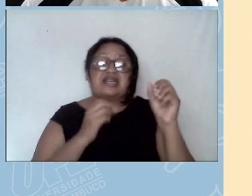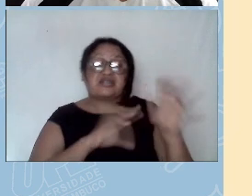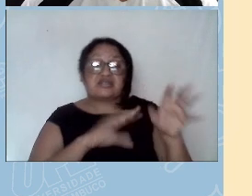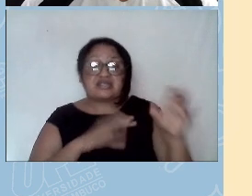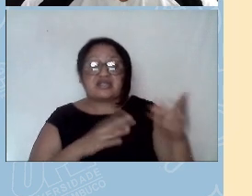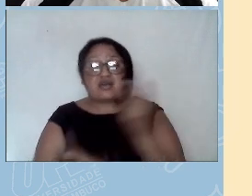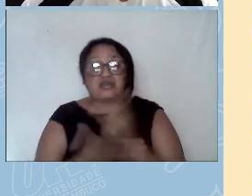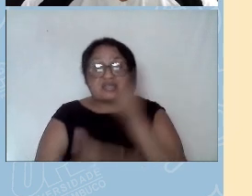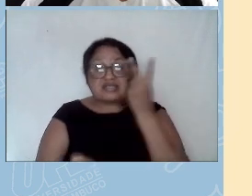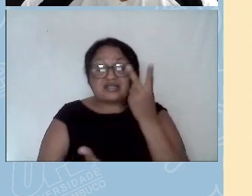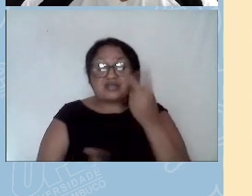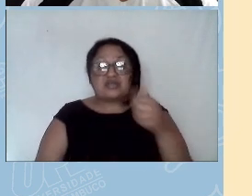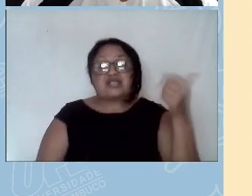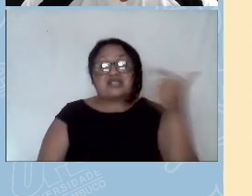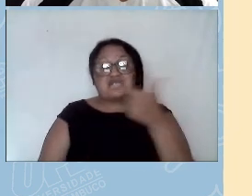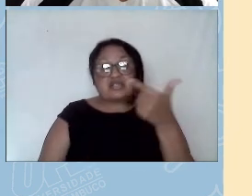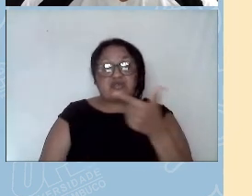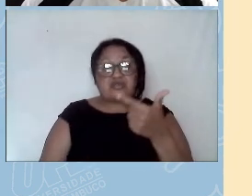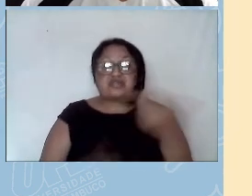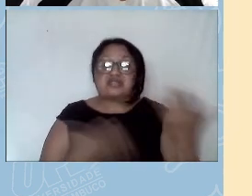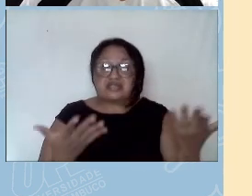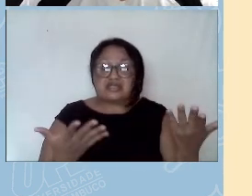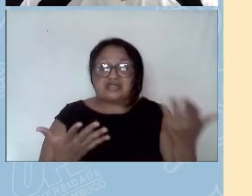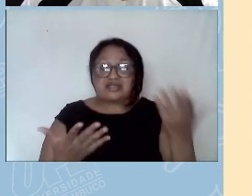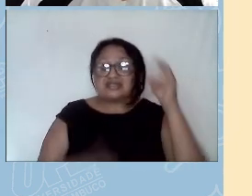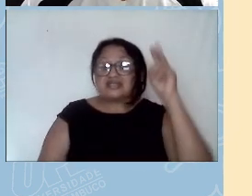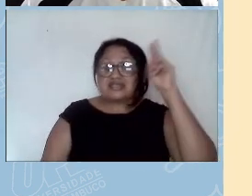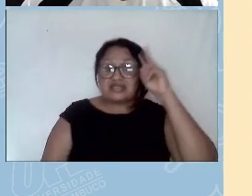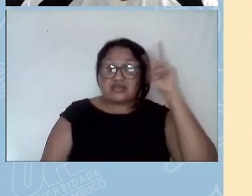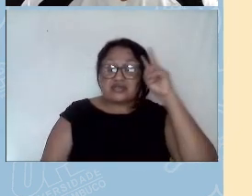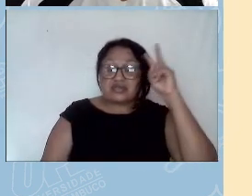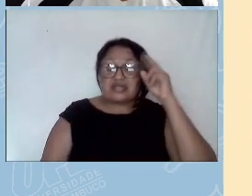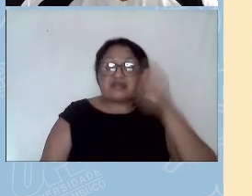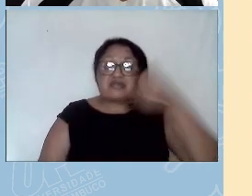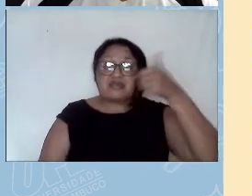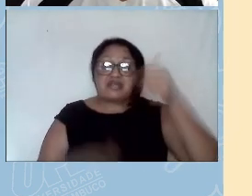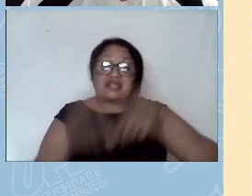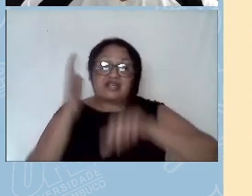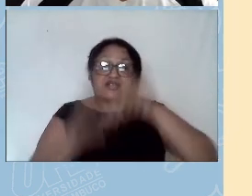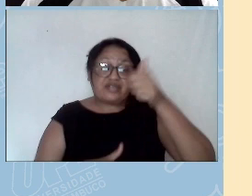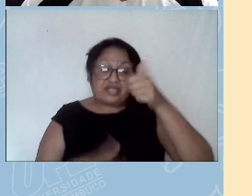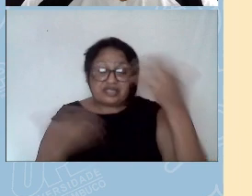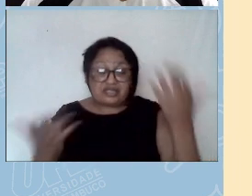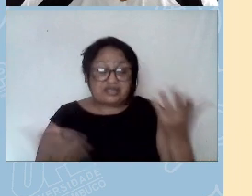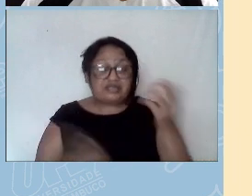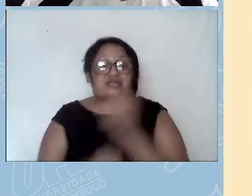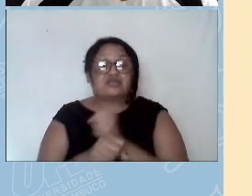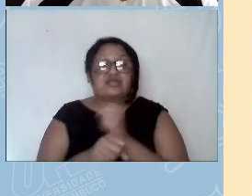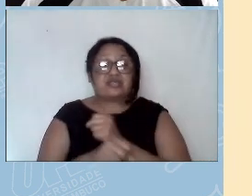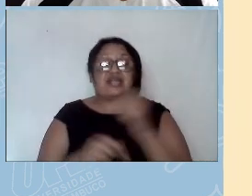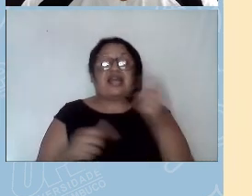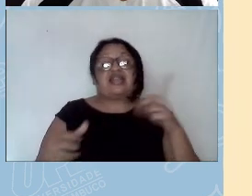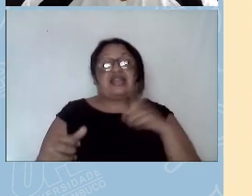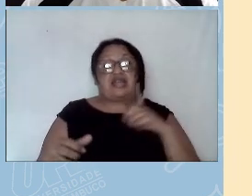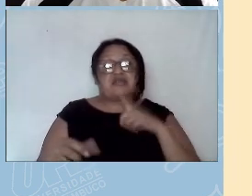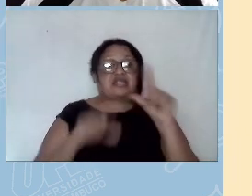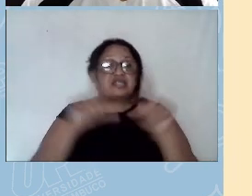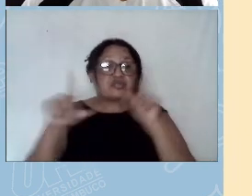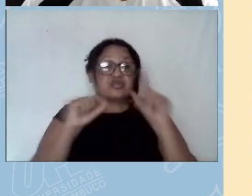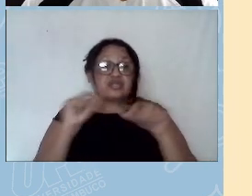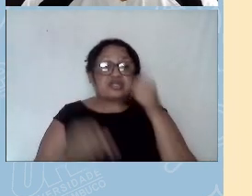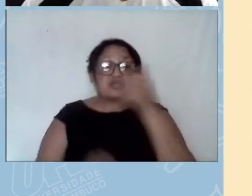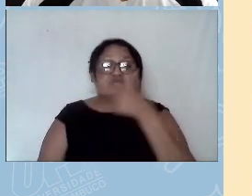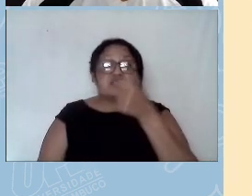primeira vez no ano e aí a gente teria as opções 2002 2003 2005